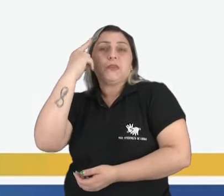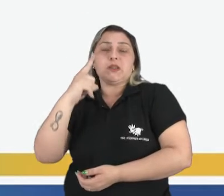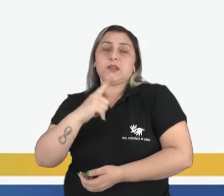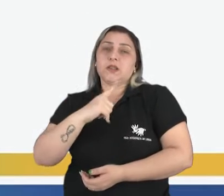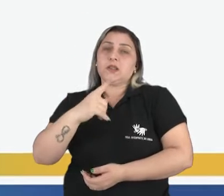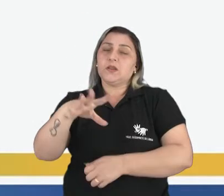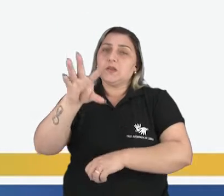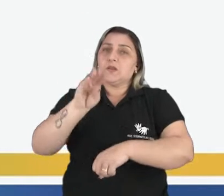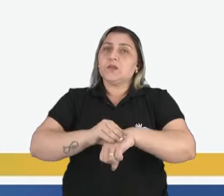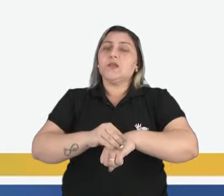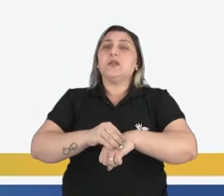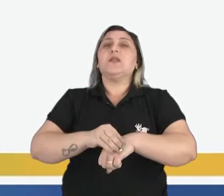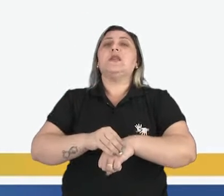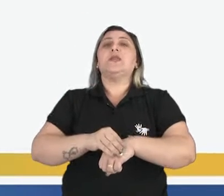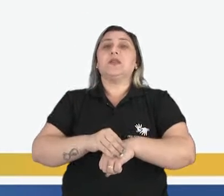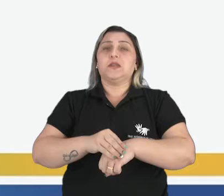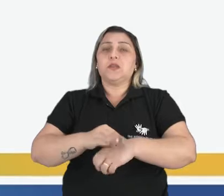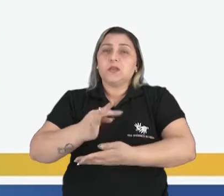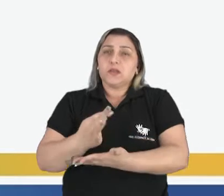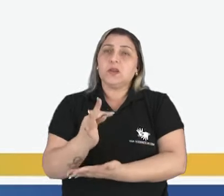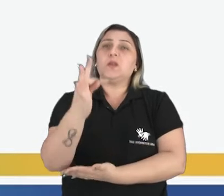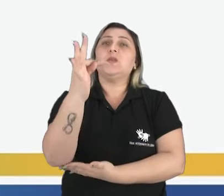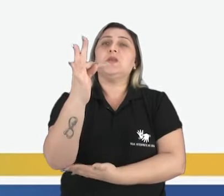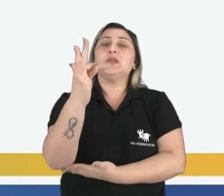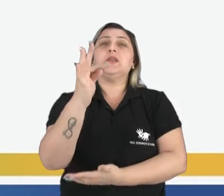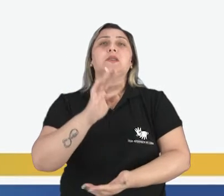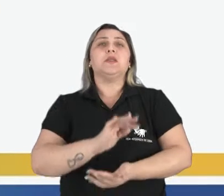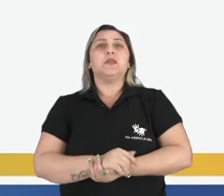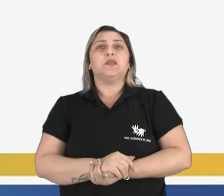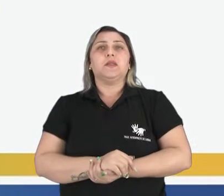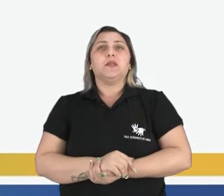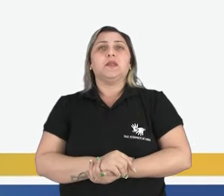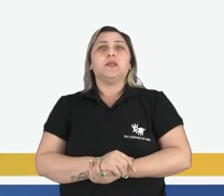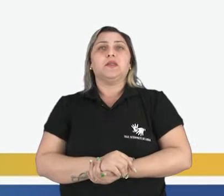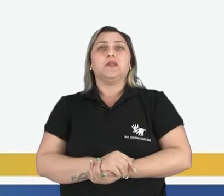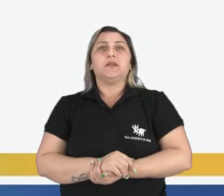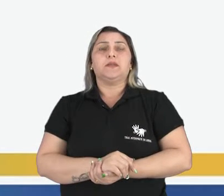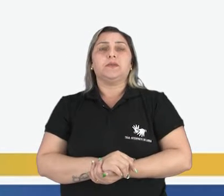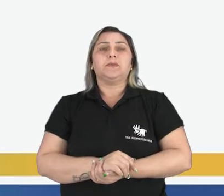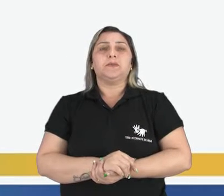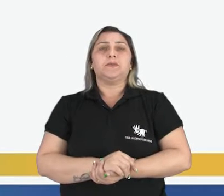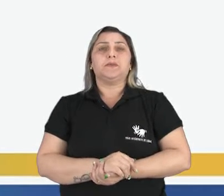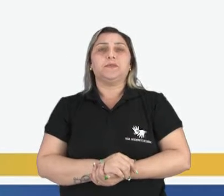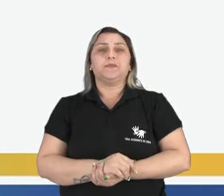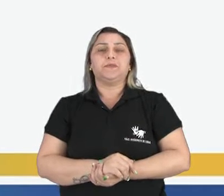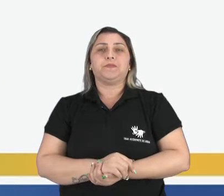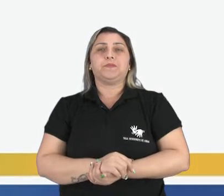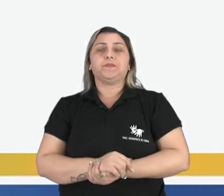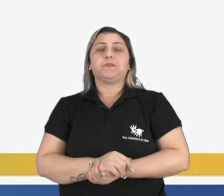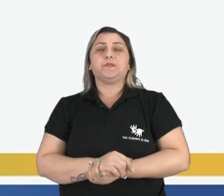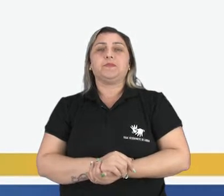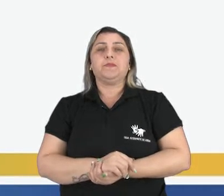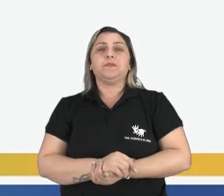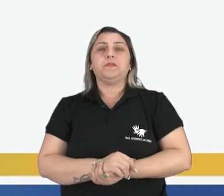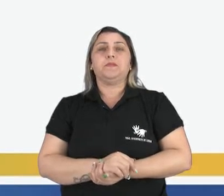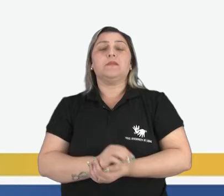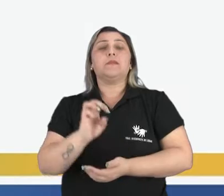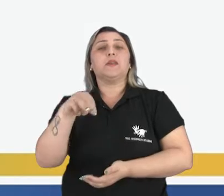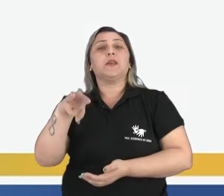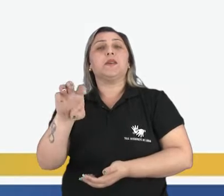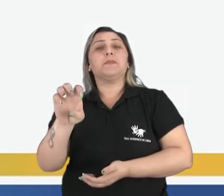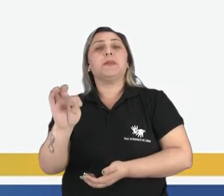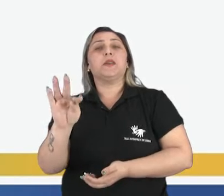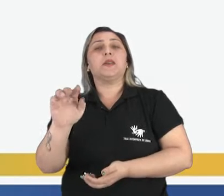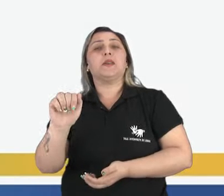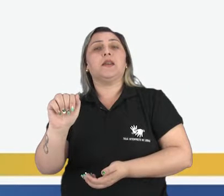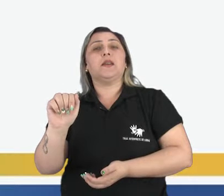o conhecimento teológico, né? O conhecimento de áreas do conhecimento